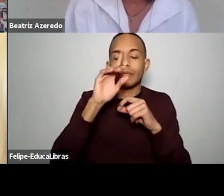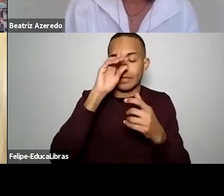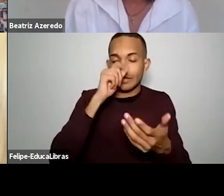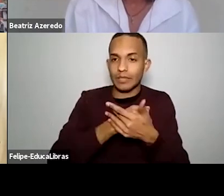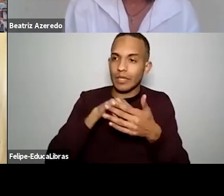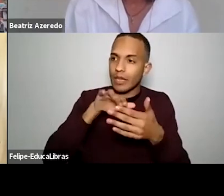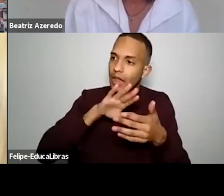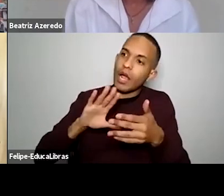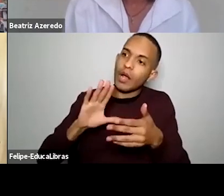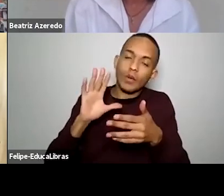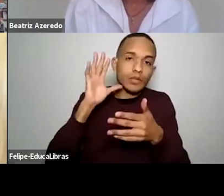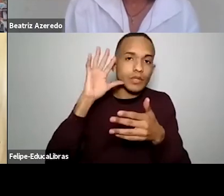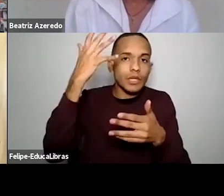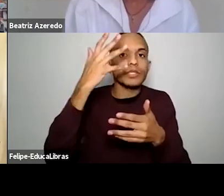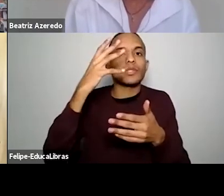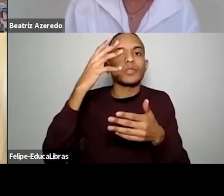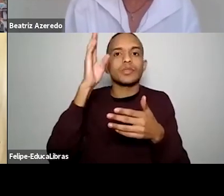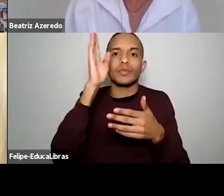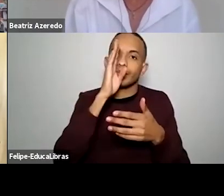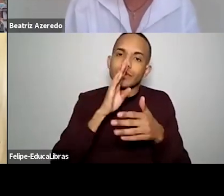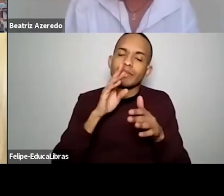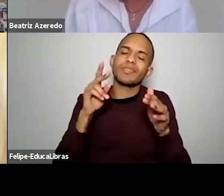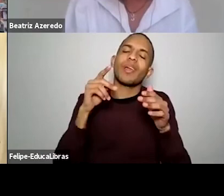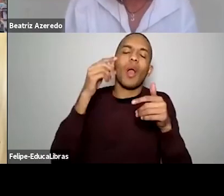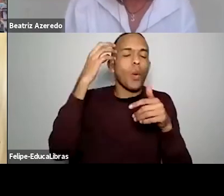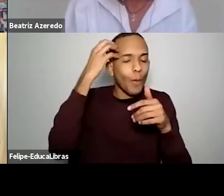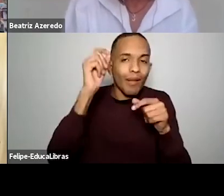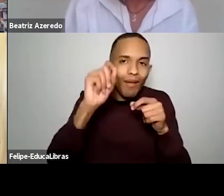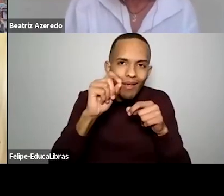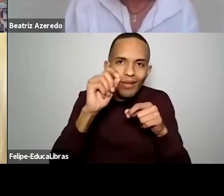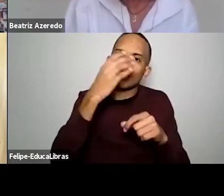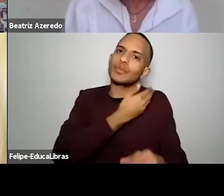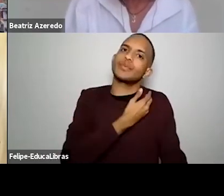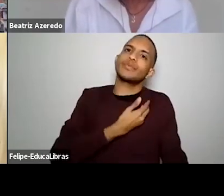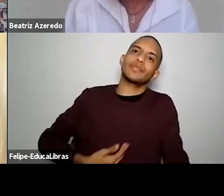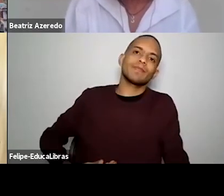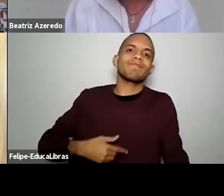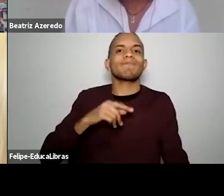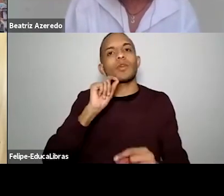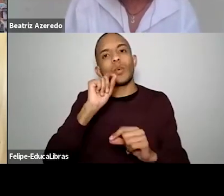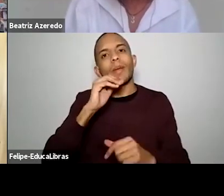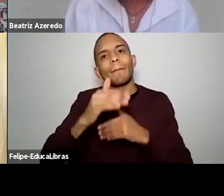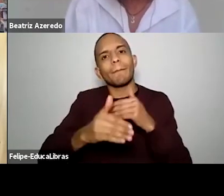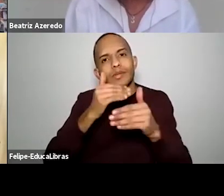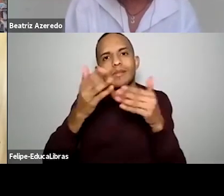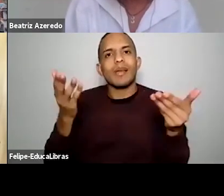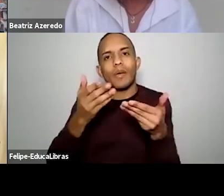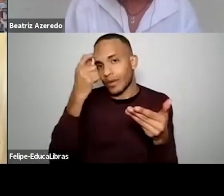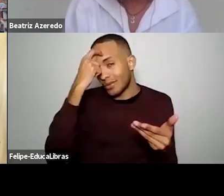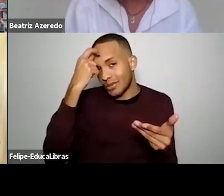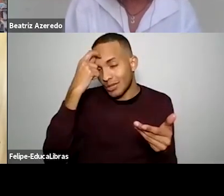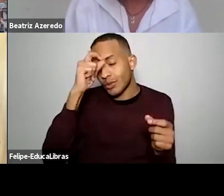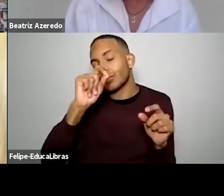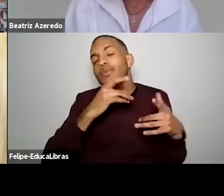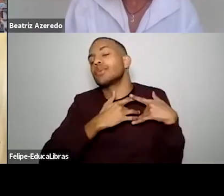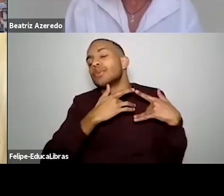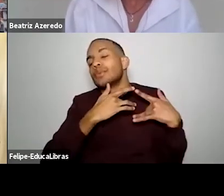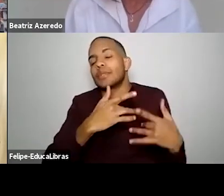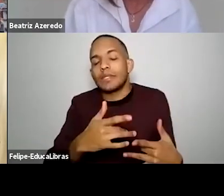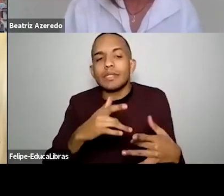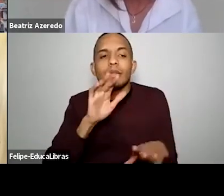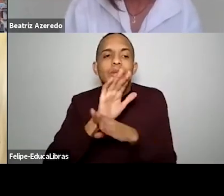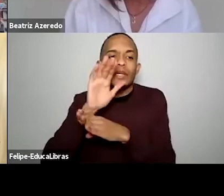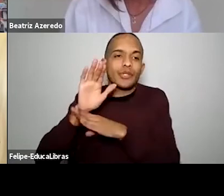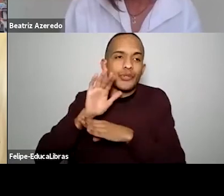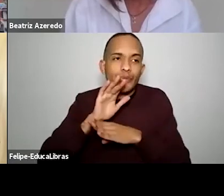Brasil são do governo. Eu acho que um dos processos da gente de conscientização sobre doar e a nossa cidadania,